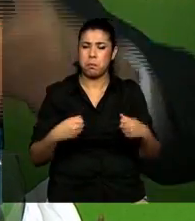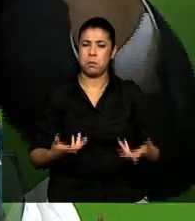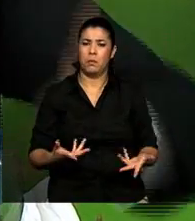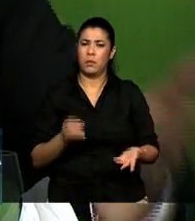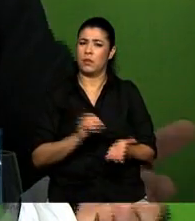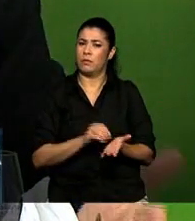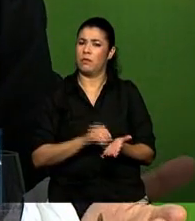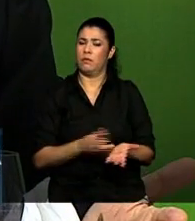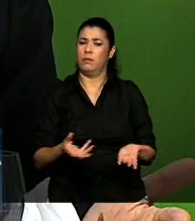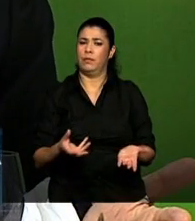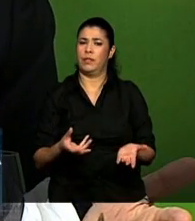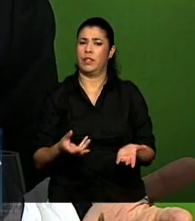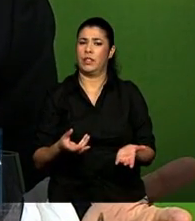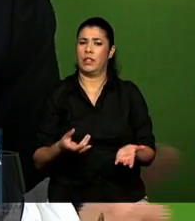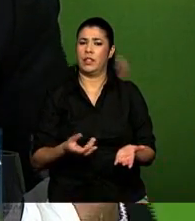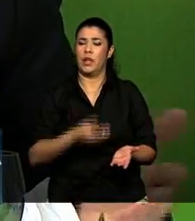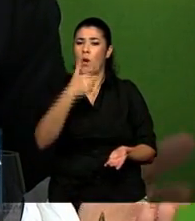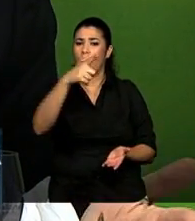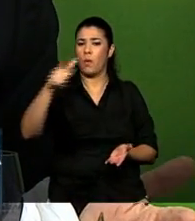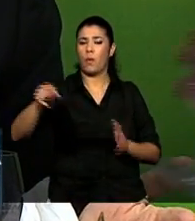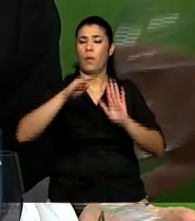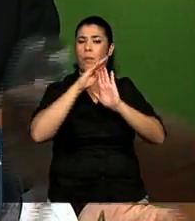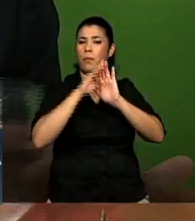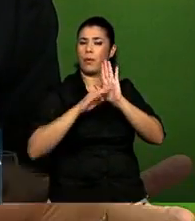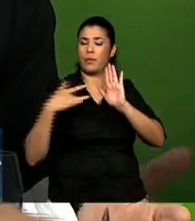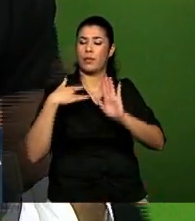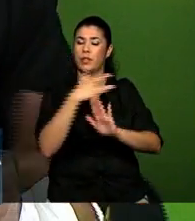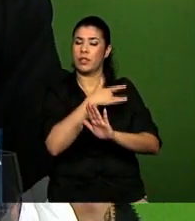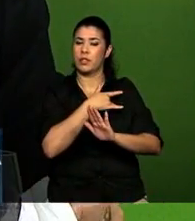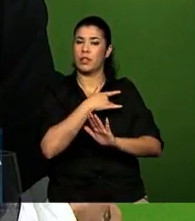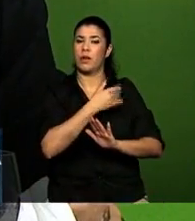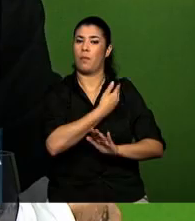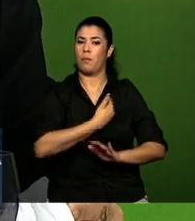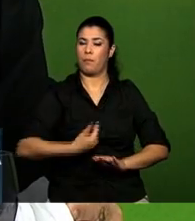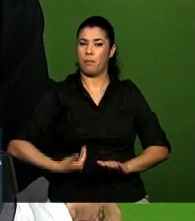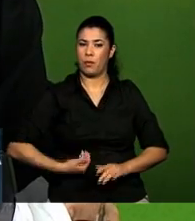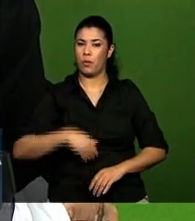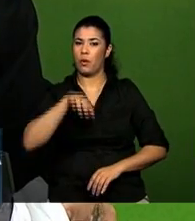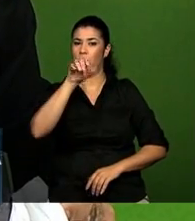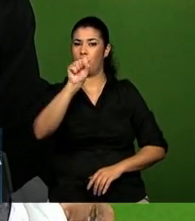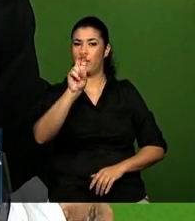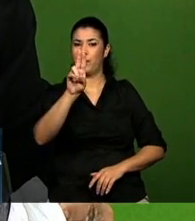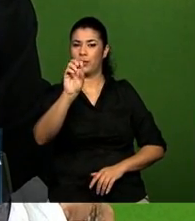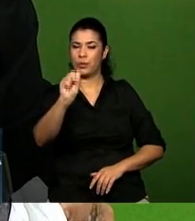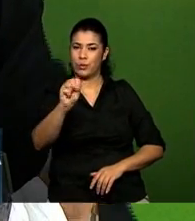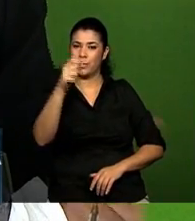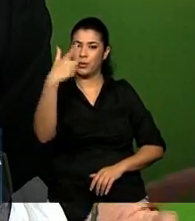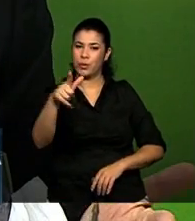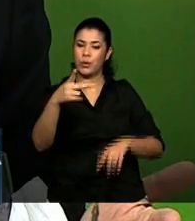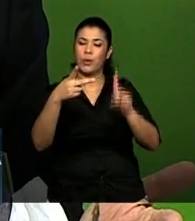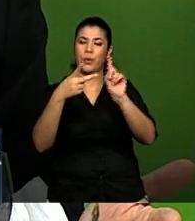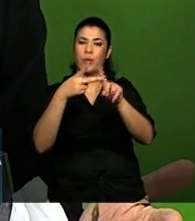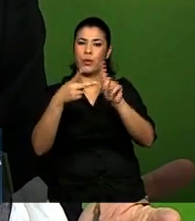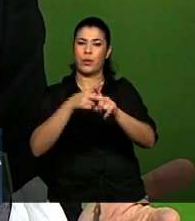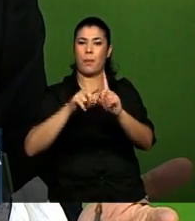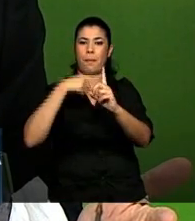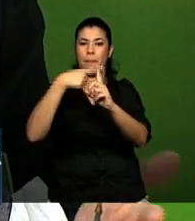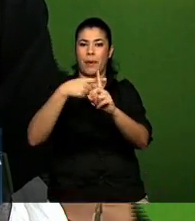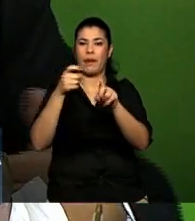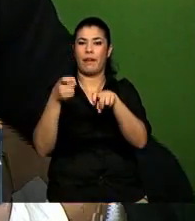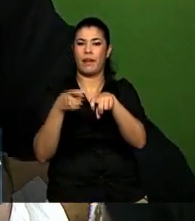vamos ampliar todos os programas de saúde pública Endo o SUS o Mais Médicos o mais